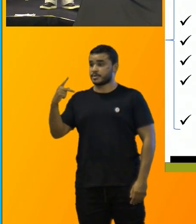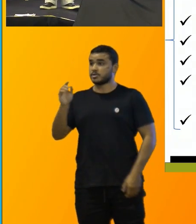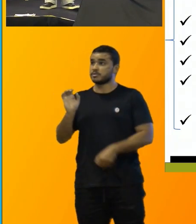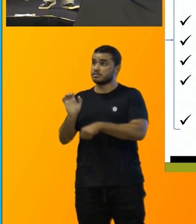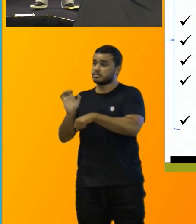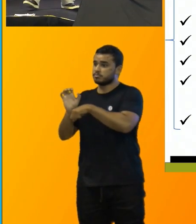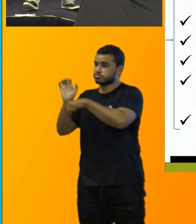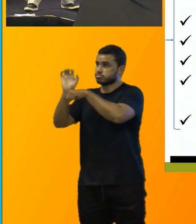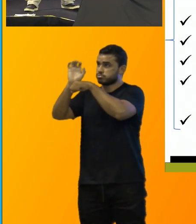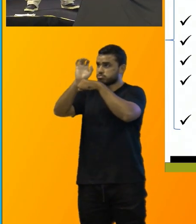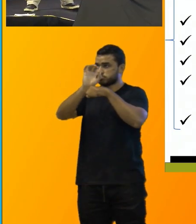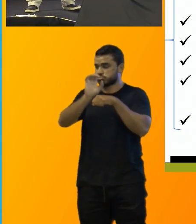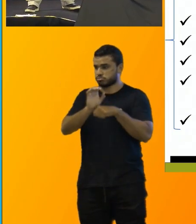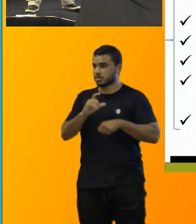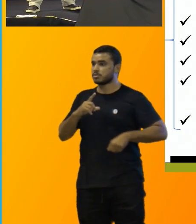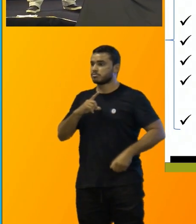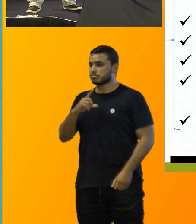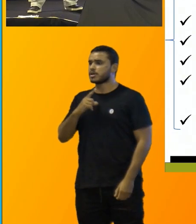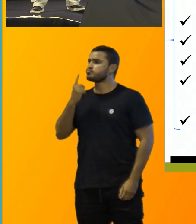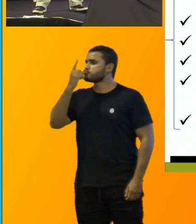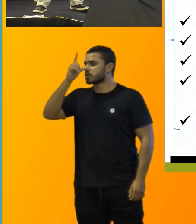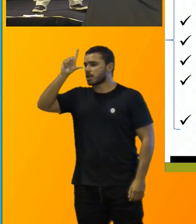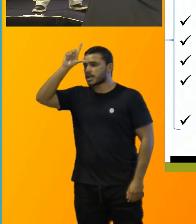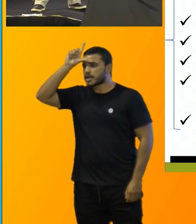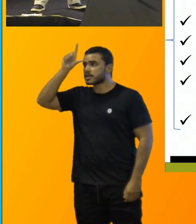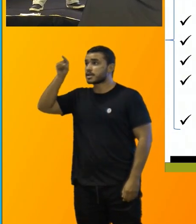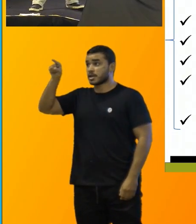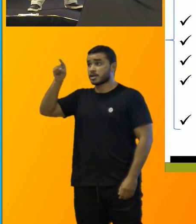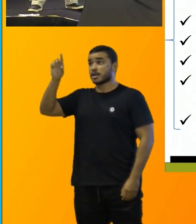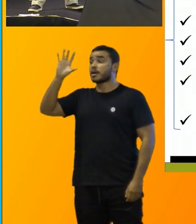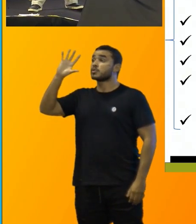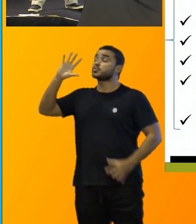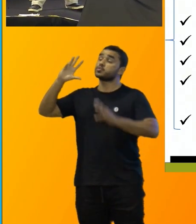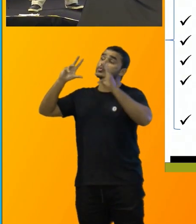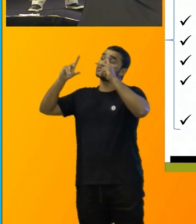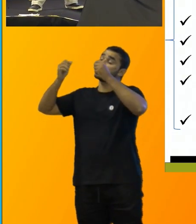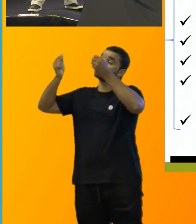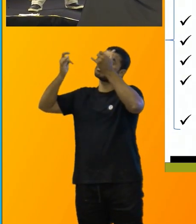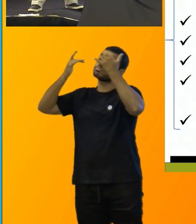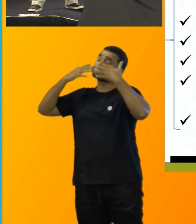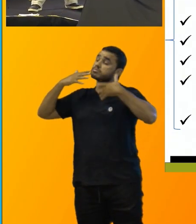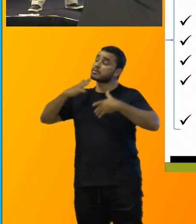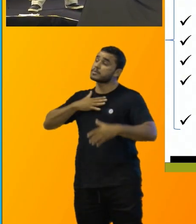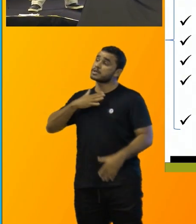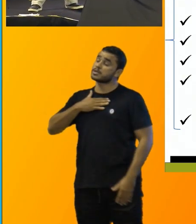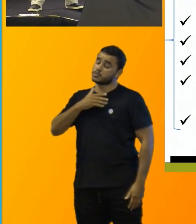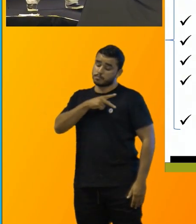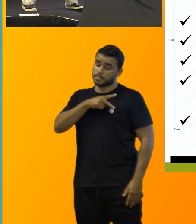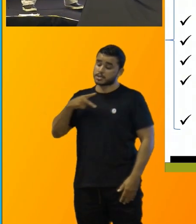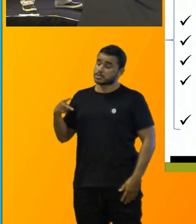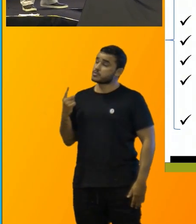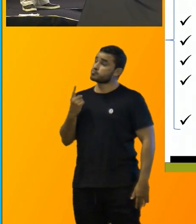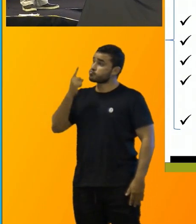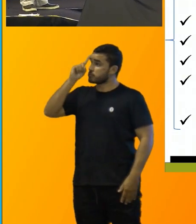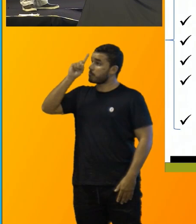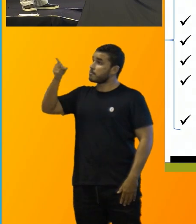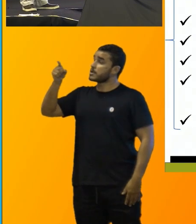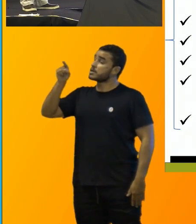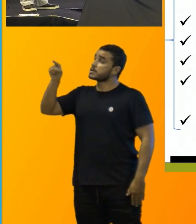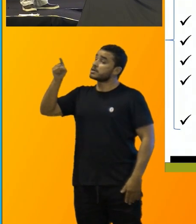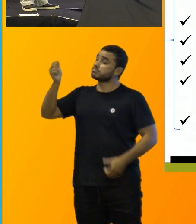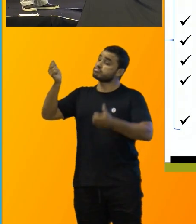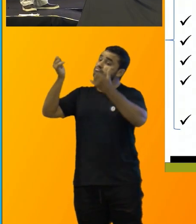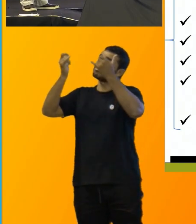governadores eleitos, e esses governadores deveriam prestar esclarecimentos ao governo. Administrativamente tinha um